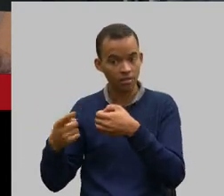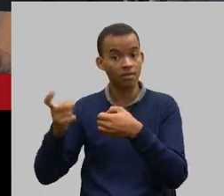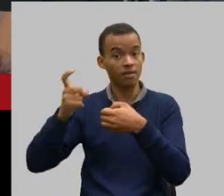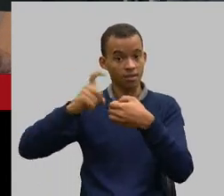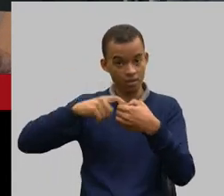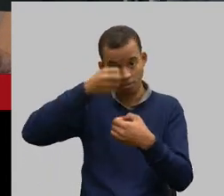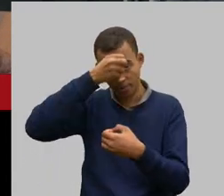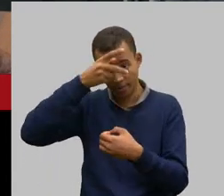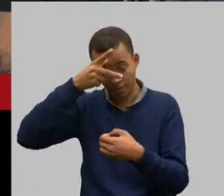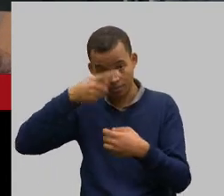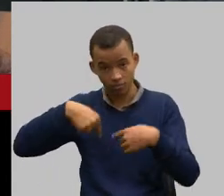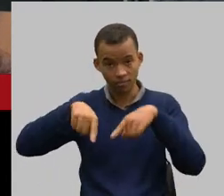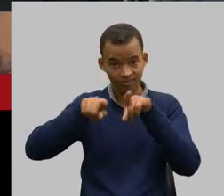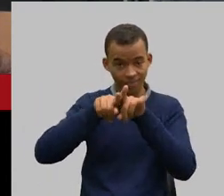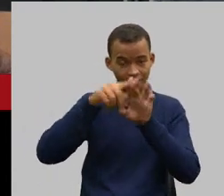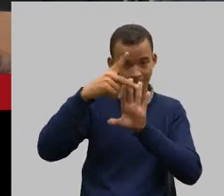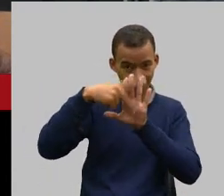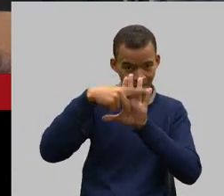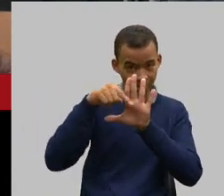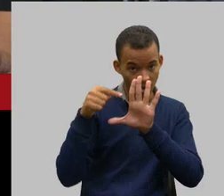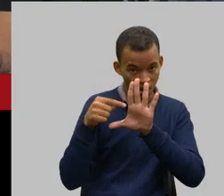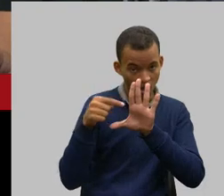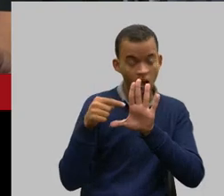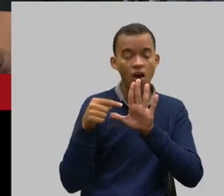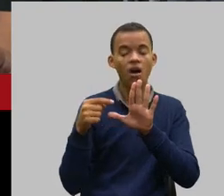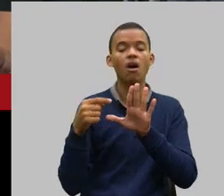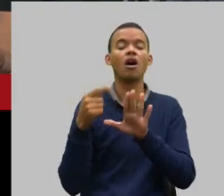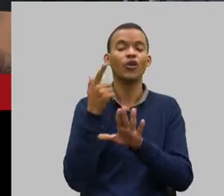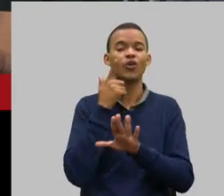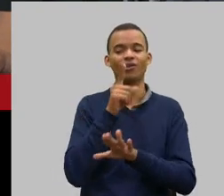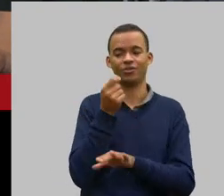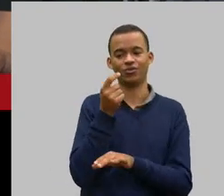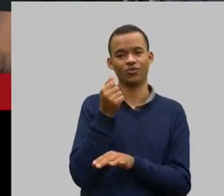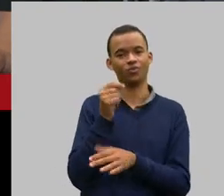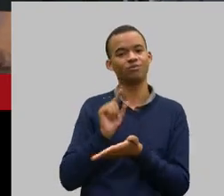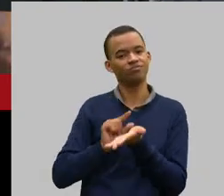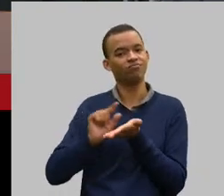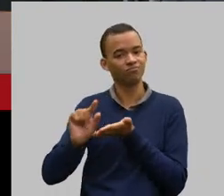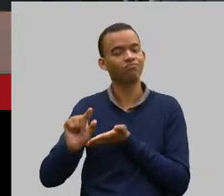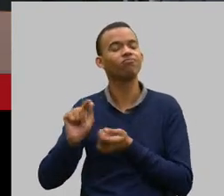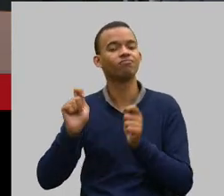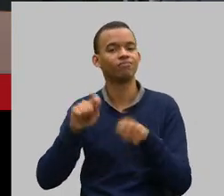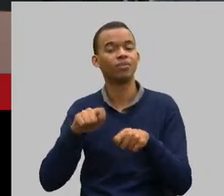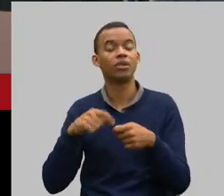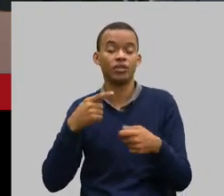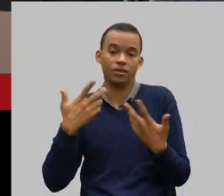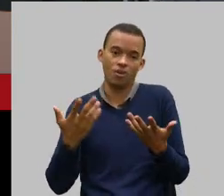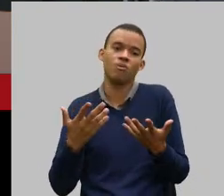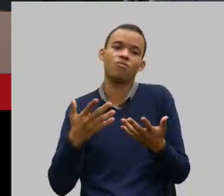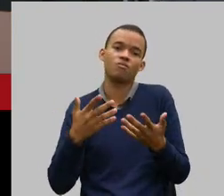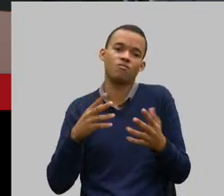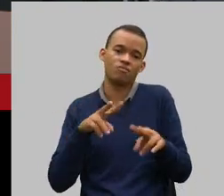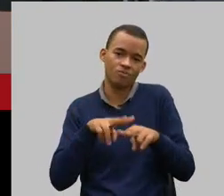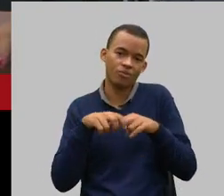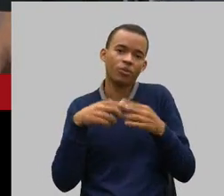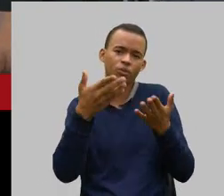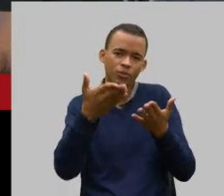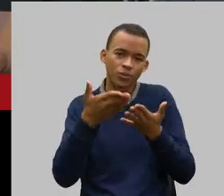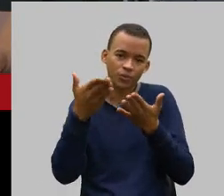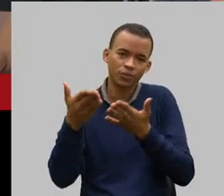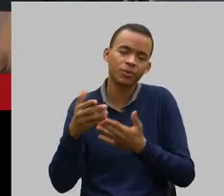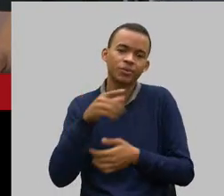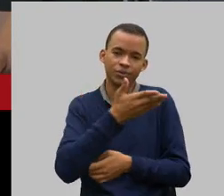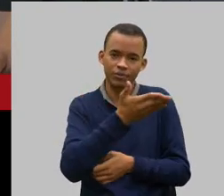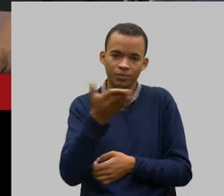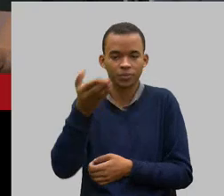possam aderir ao Minas livre Então convido aí né as prefeitas e prefeitos que adiram